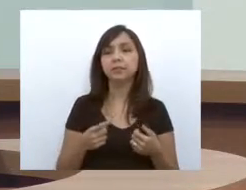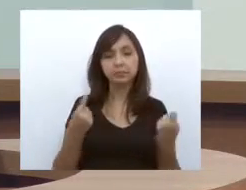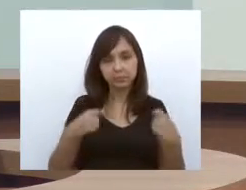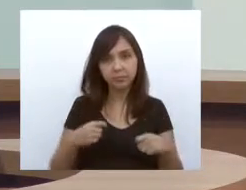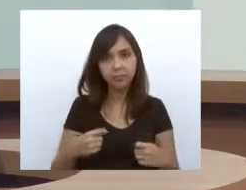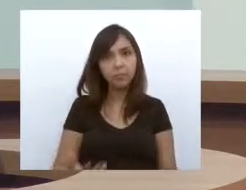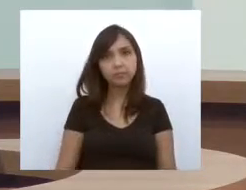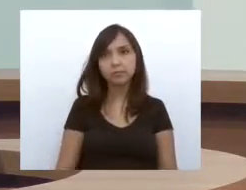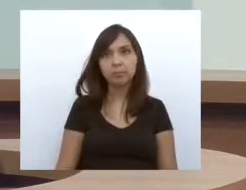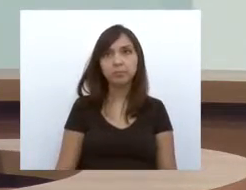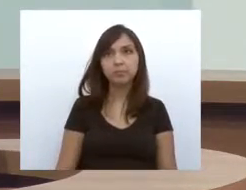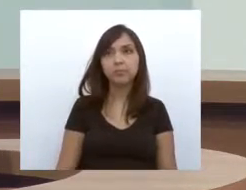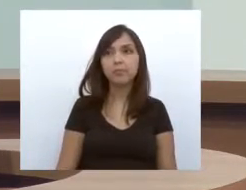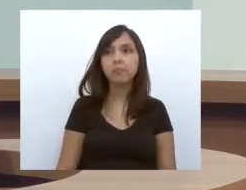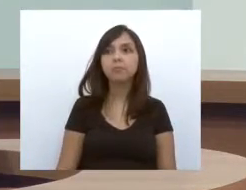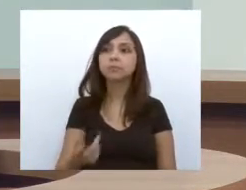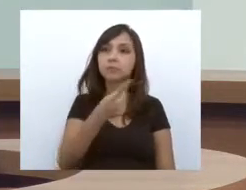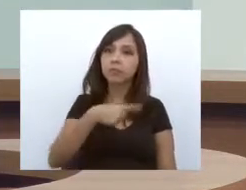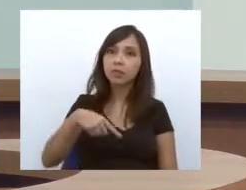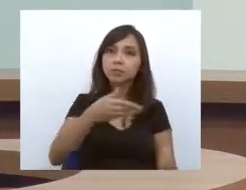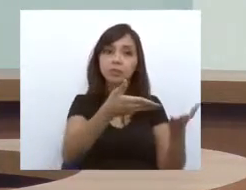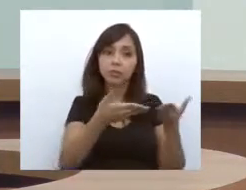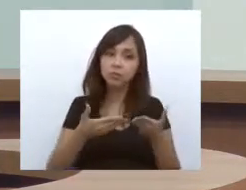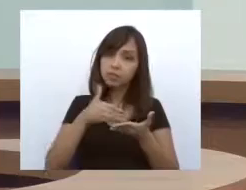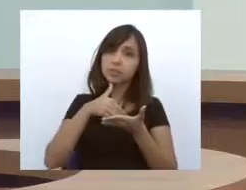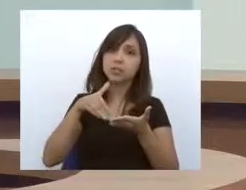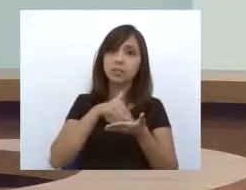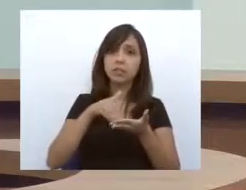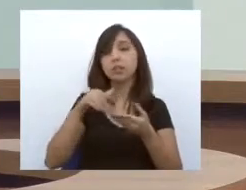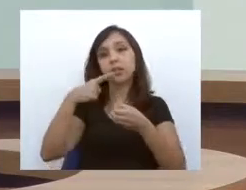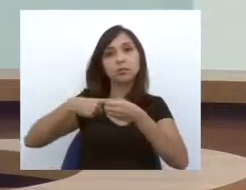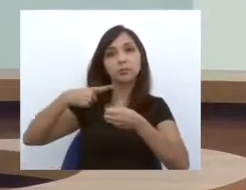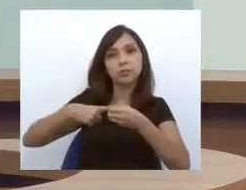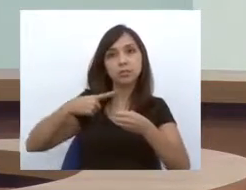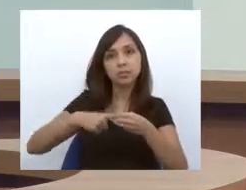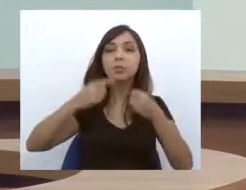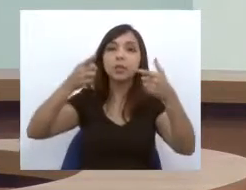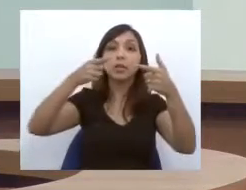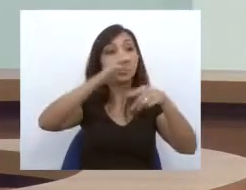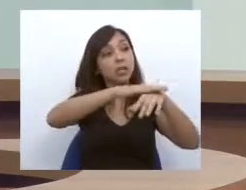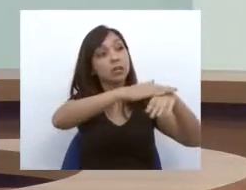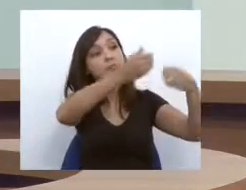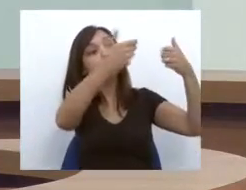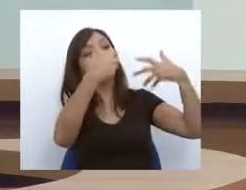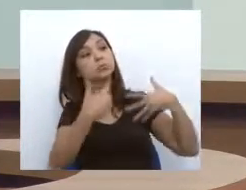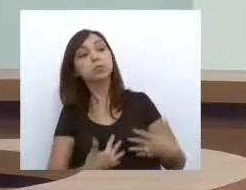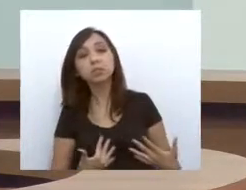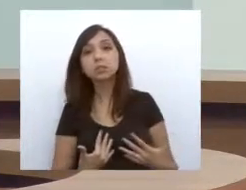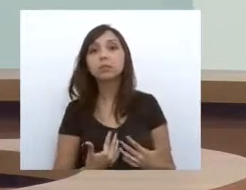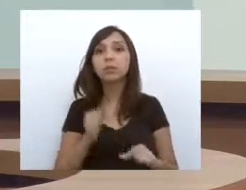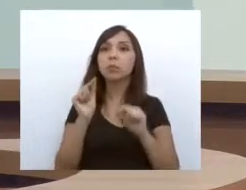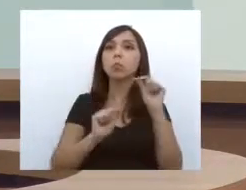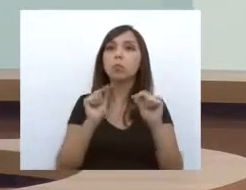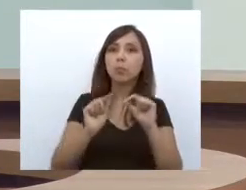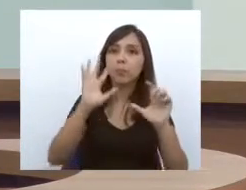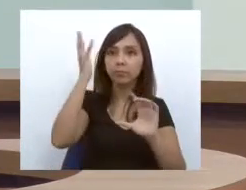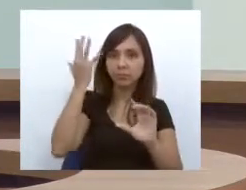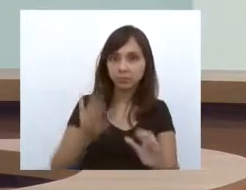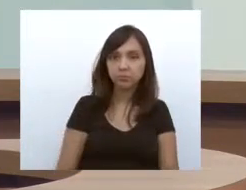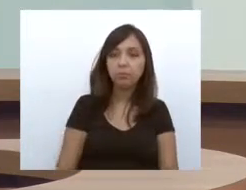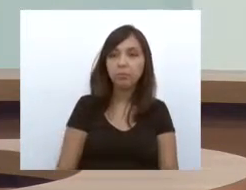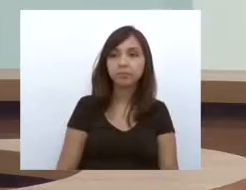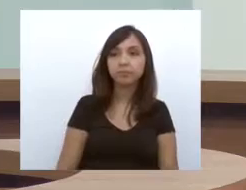secretário estadual. Né? Nós temos condição de chamar o secretário municipal, para ele poder dar explicações, vereador Marcelo